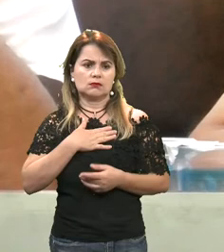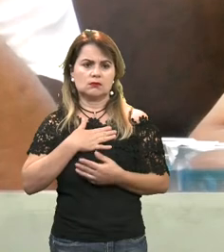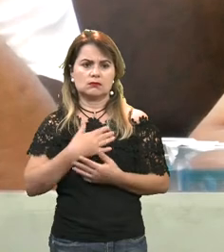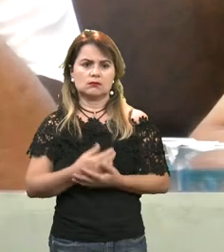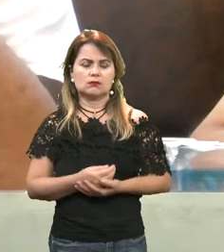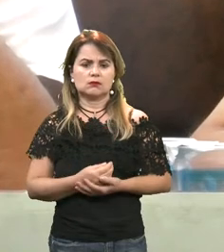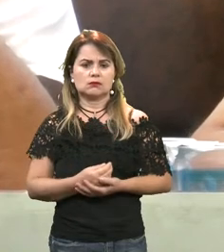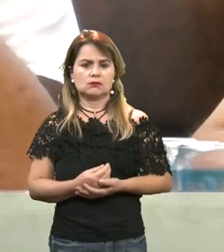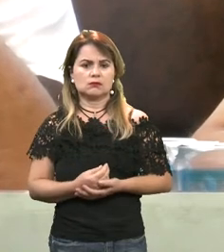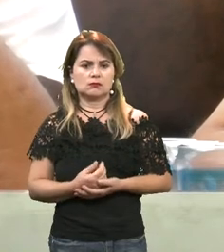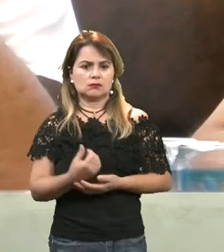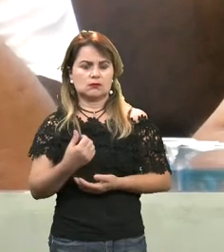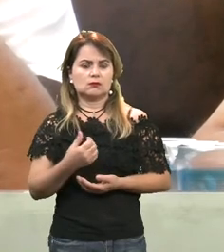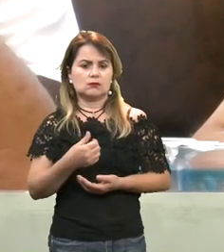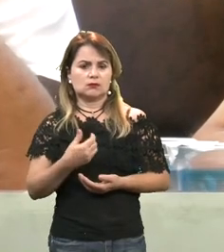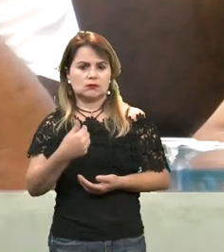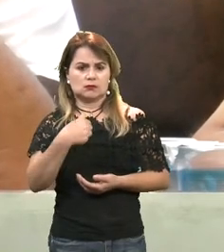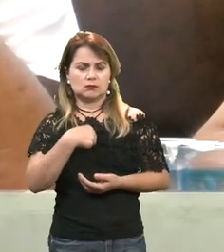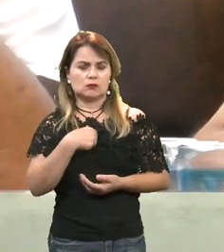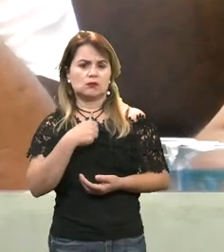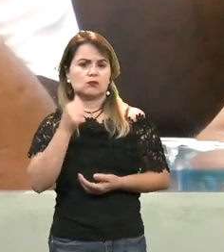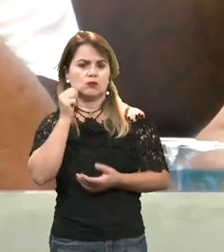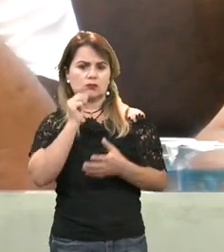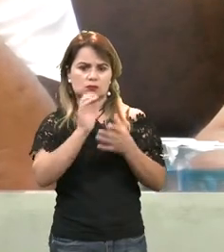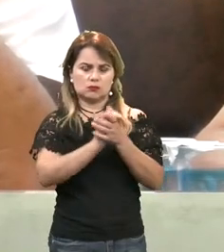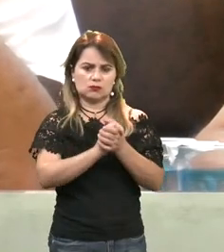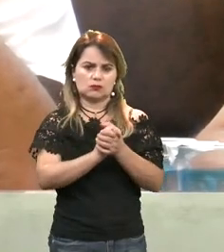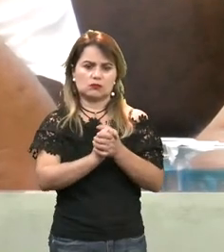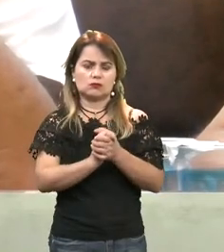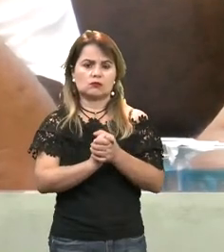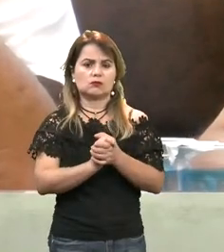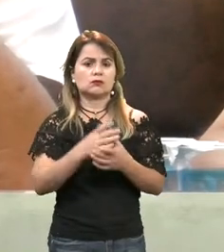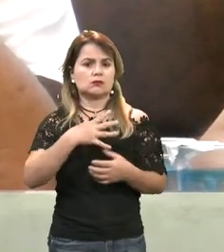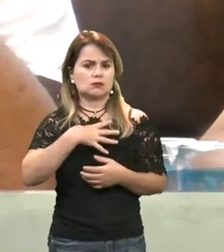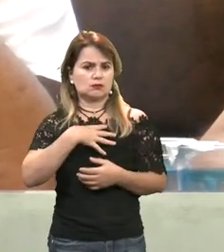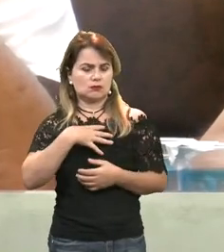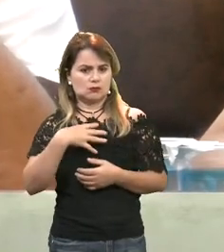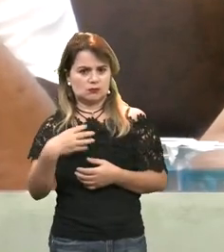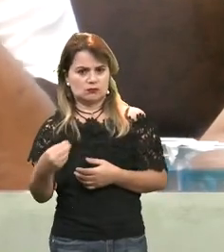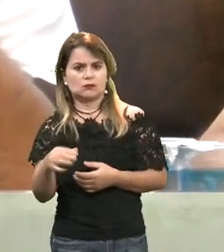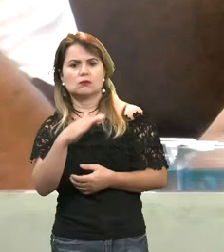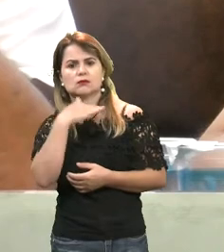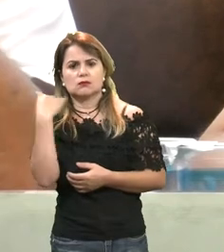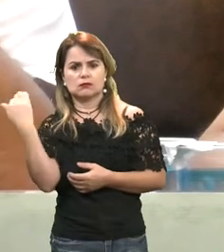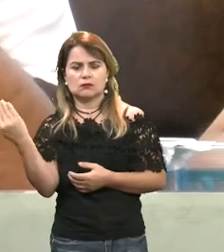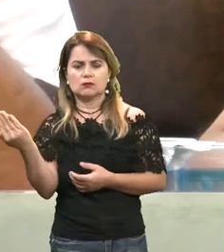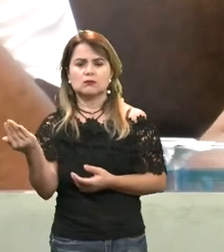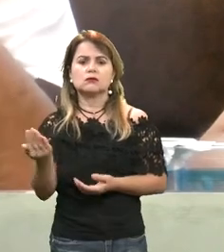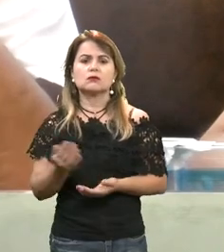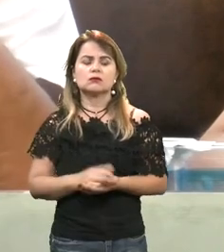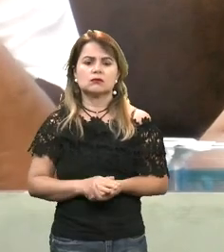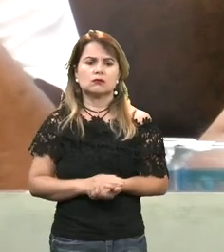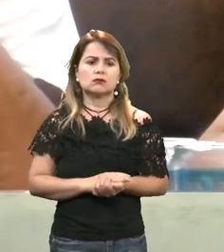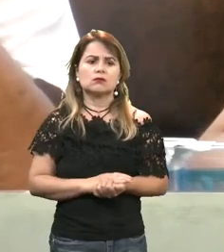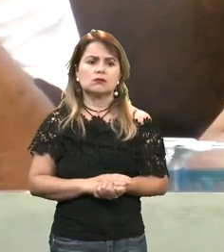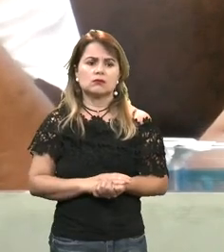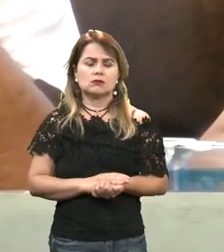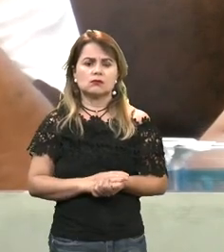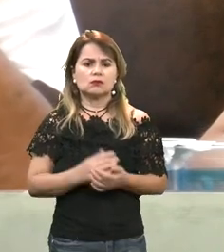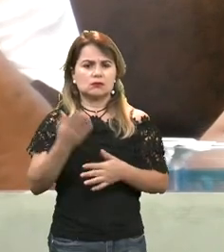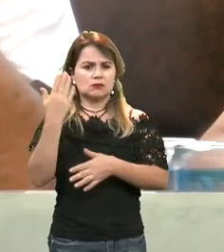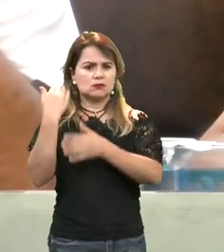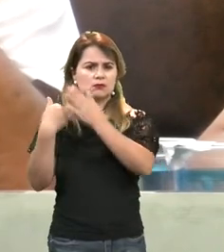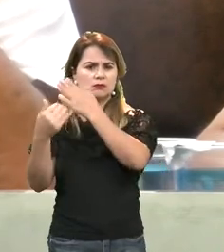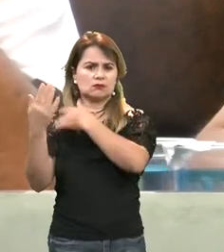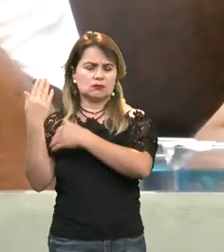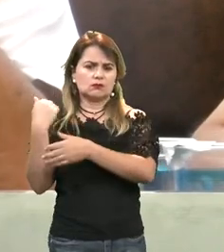eu e minha esposa Márcia, nós perdemos a Giovana em 1993. Naquela época, diziam que se